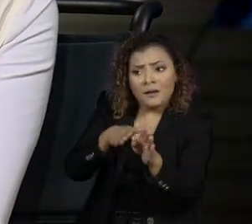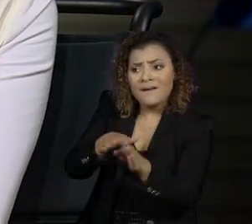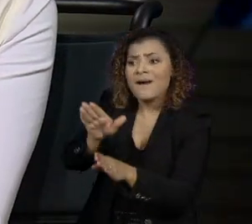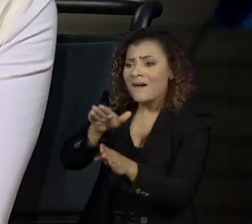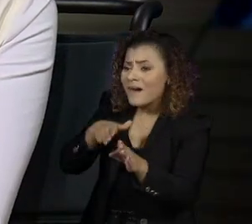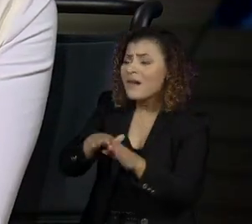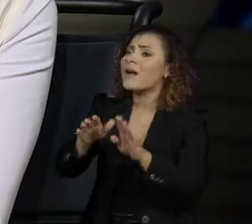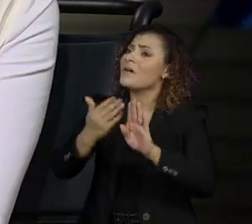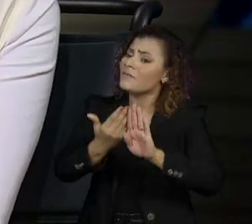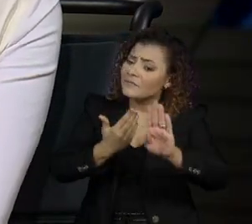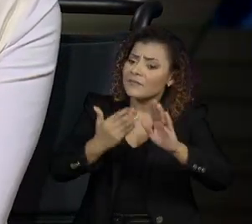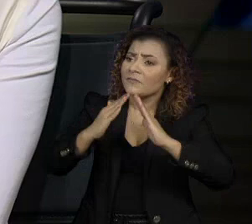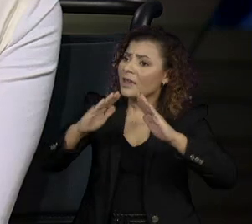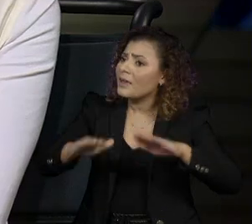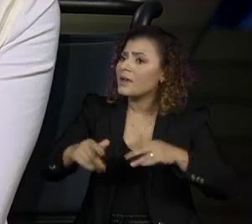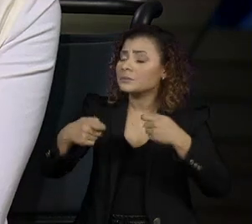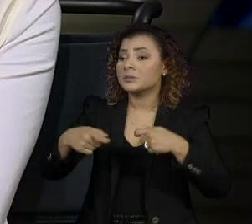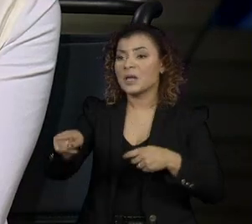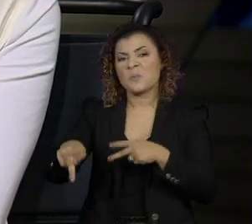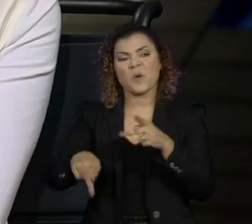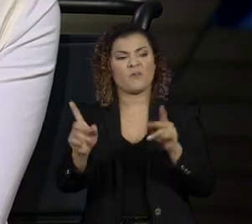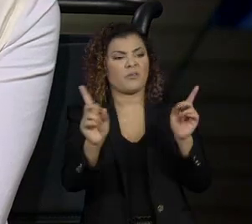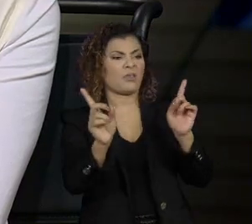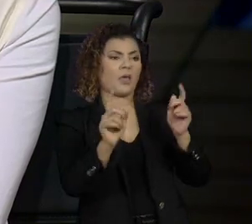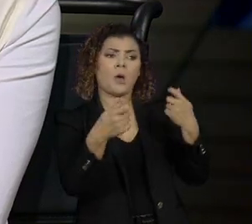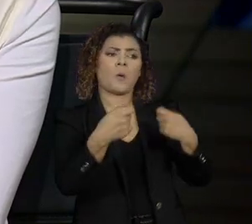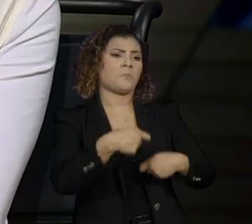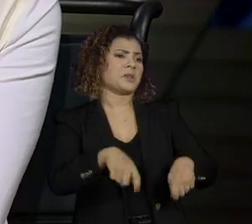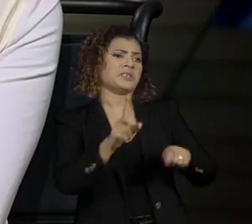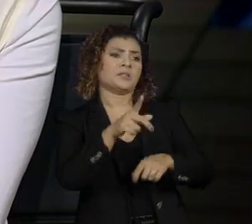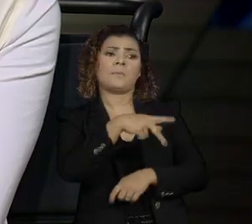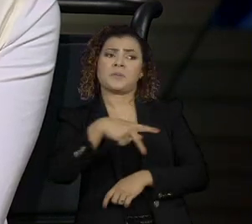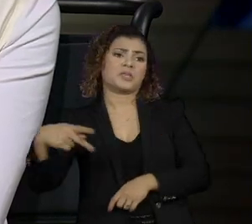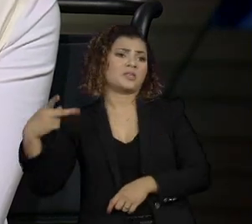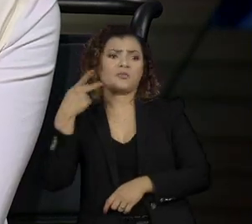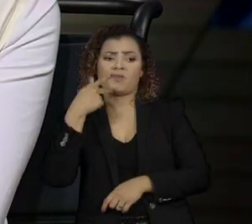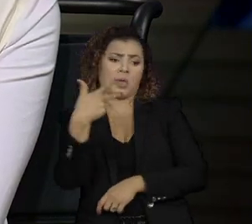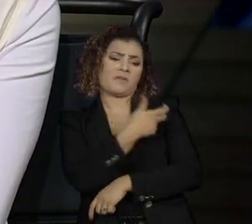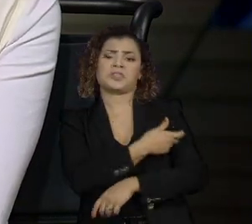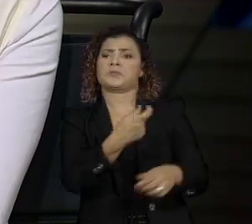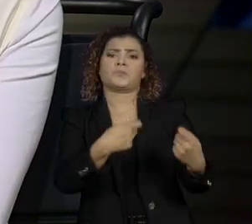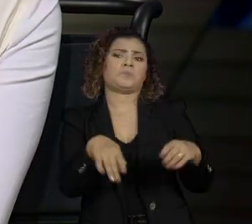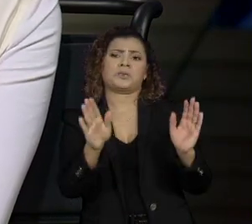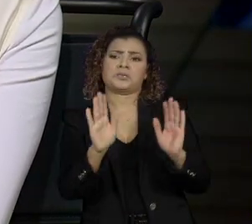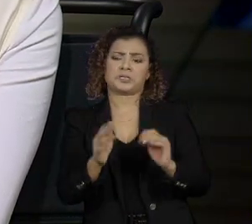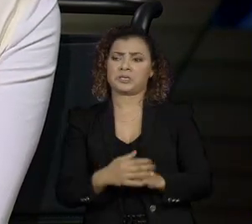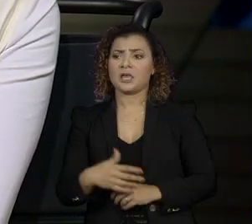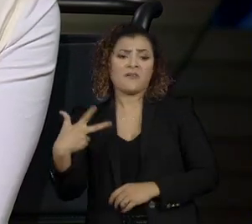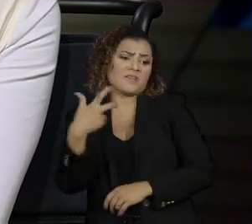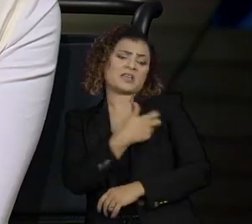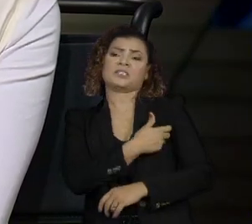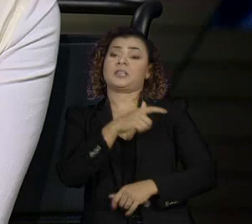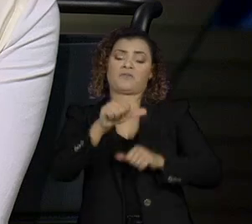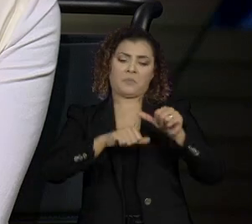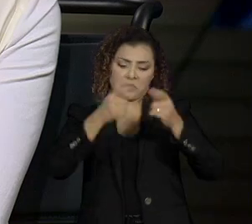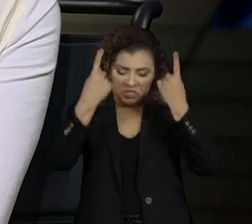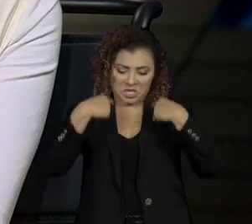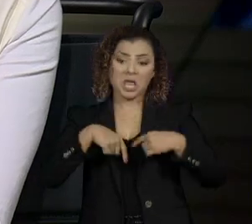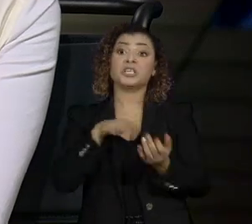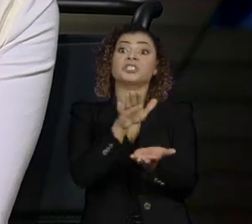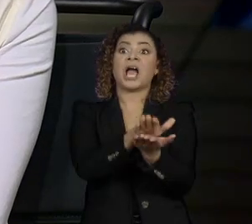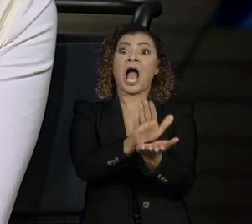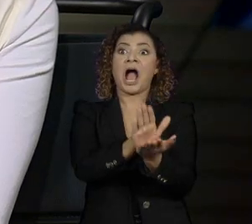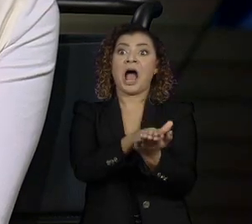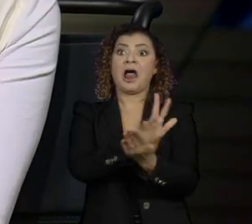fazer isolamento, e a população dizendo: não, mas o presidente falou que a vacina não é obrigatória, que a vacina vai transformar a gente em jacaré,